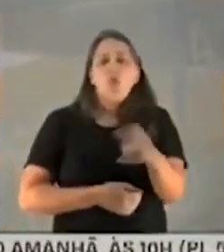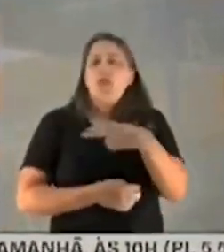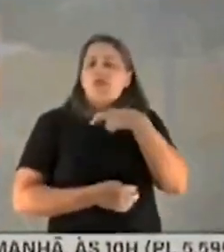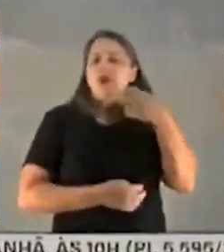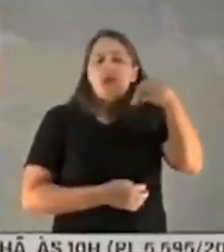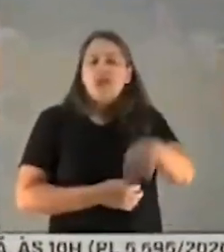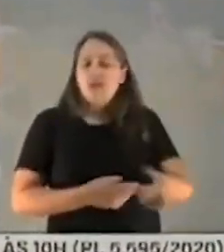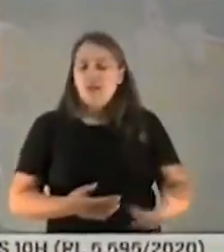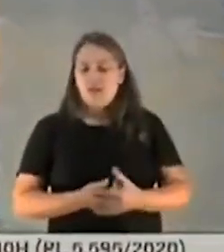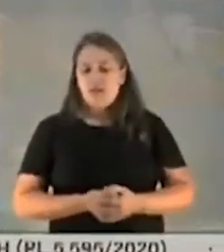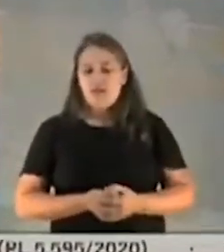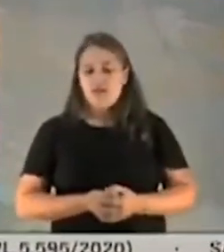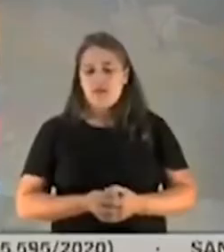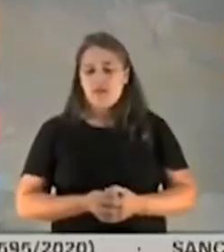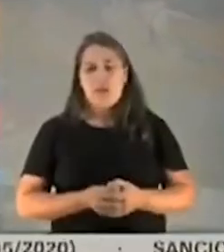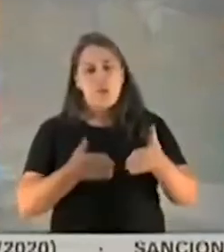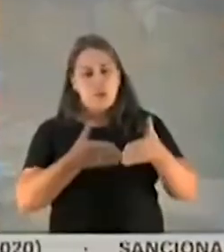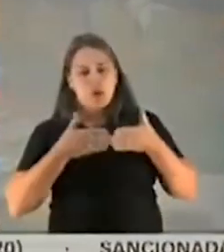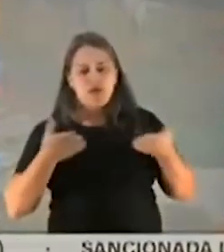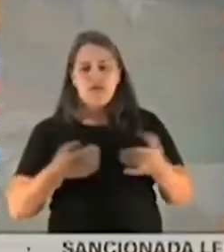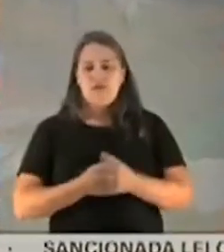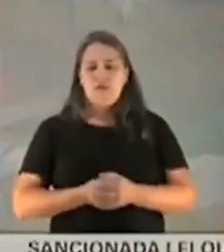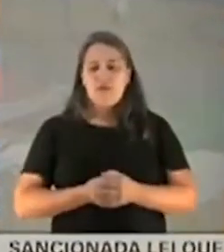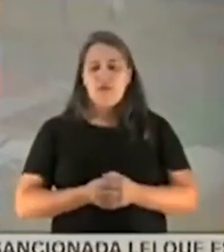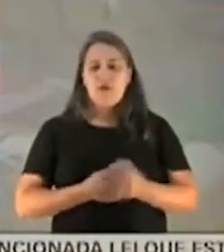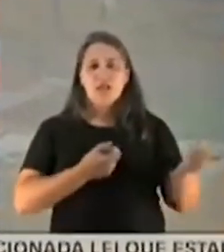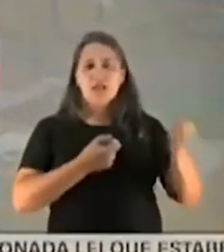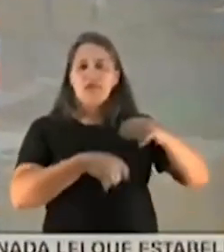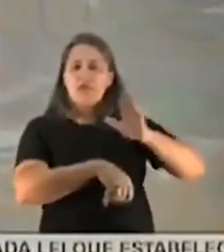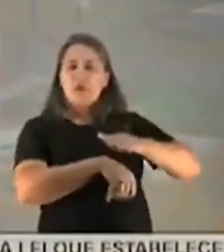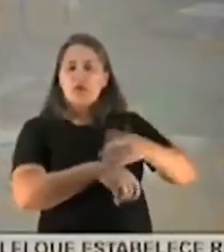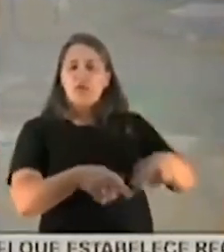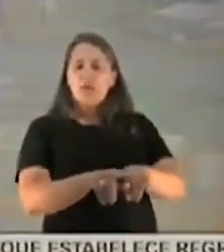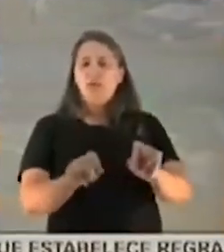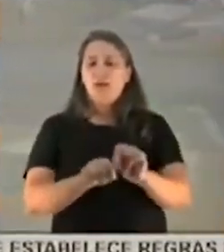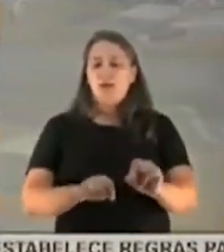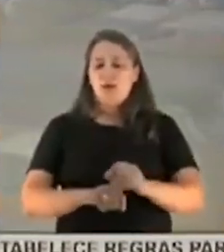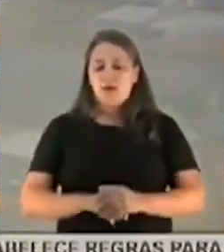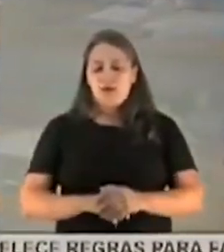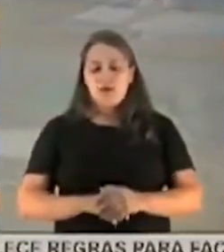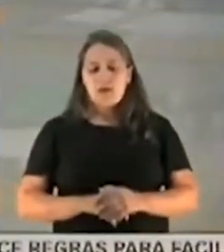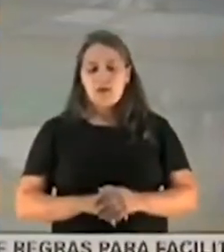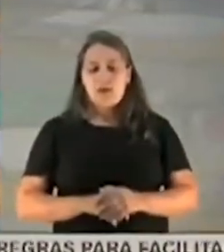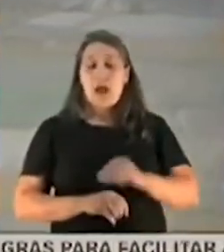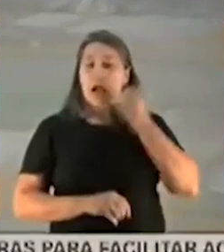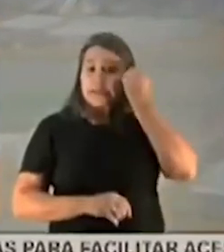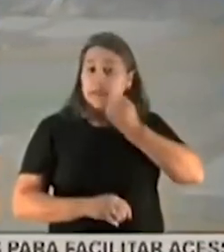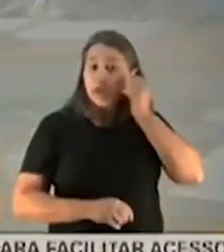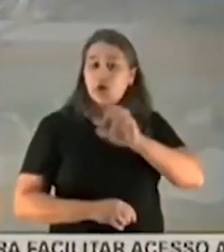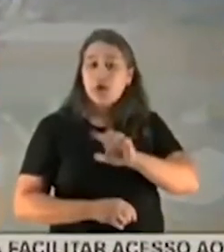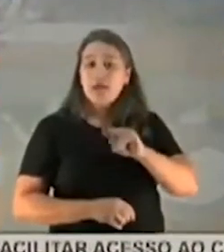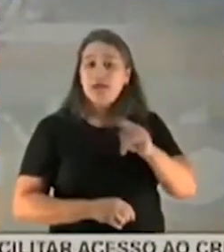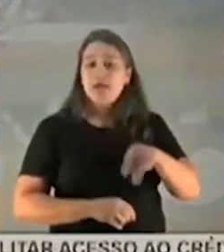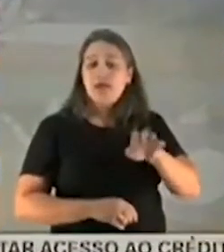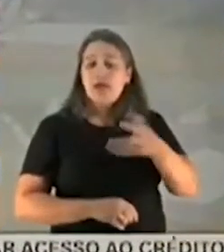a voz. Perfeito, por favor. E devolva o tempo dela total. Senadores, respeito a senadora Elisiane Gama, que está com a palavra.